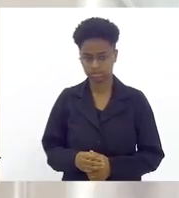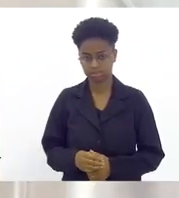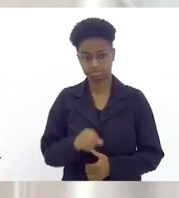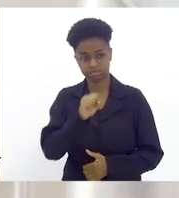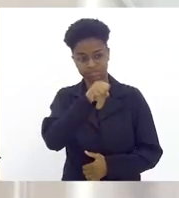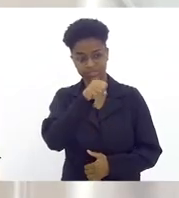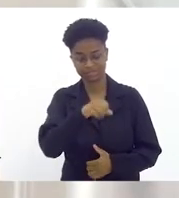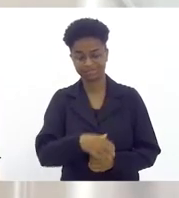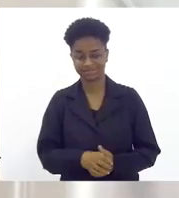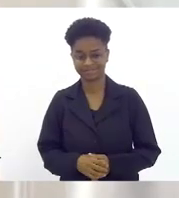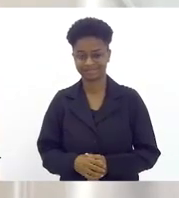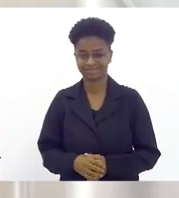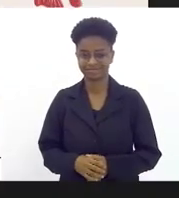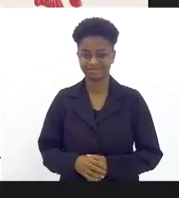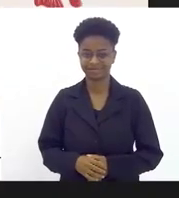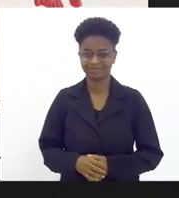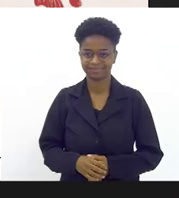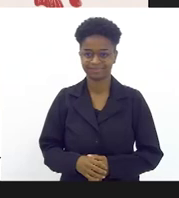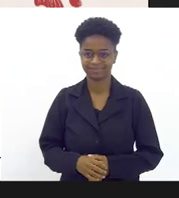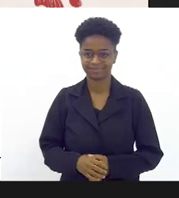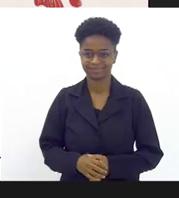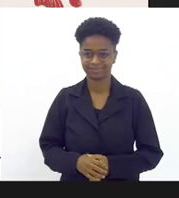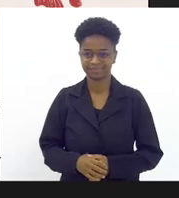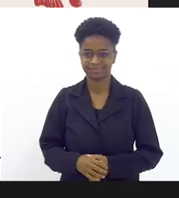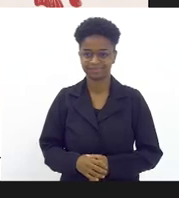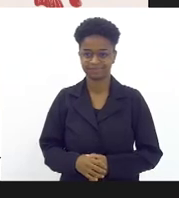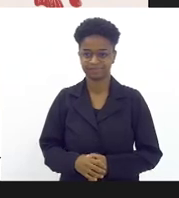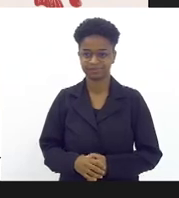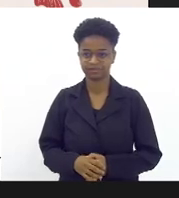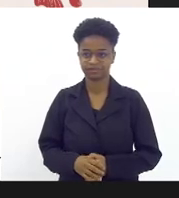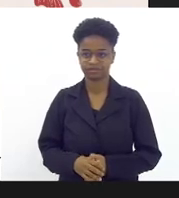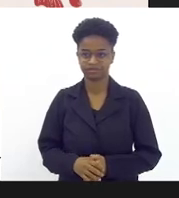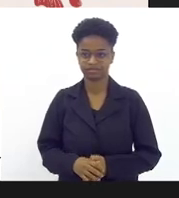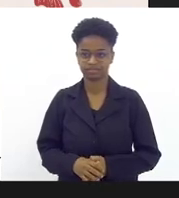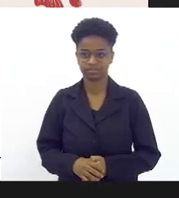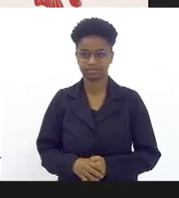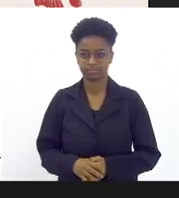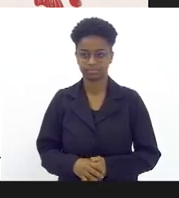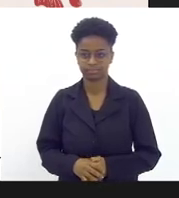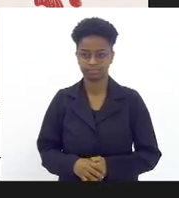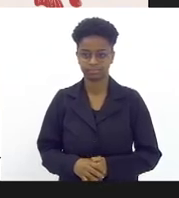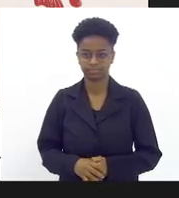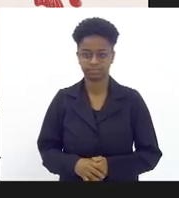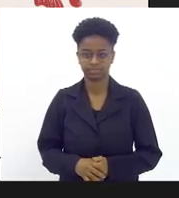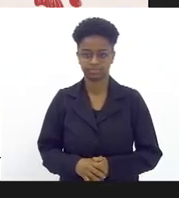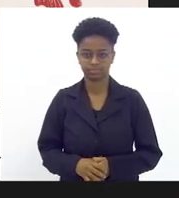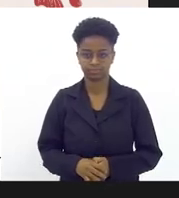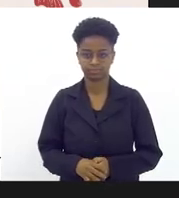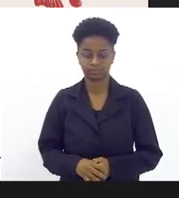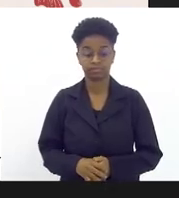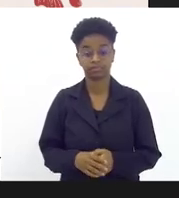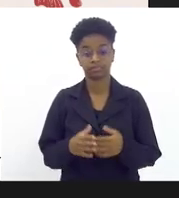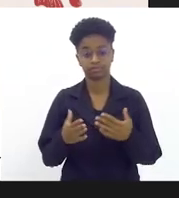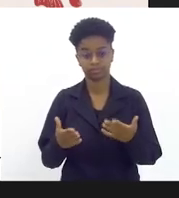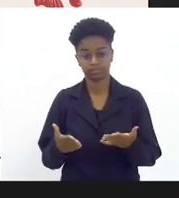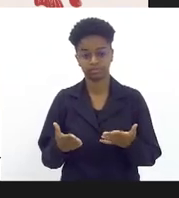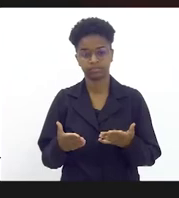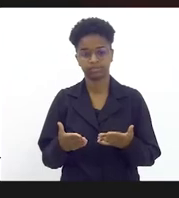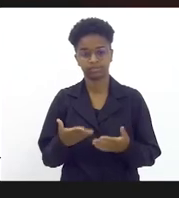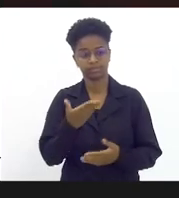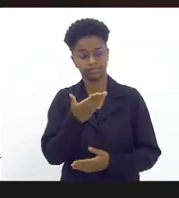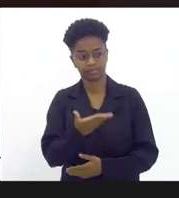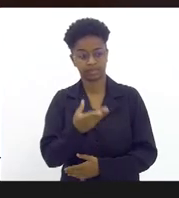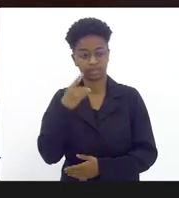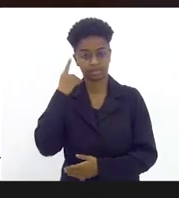Sim. Ah, por gentileza. Por favor. A palavra é do senhor. Bom, excelentíssima